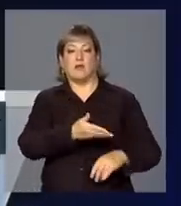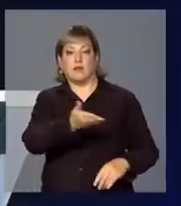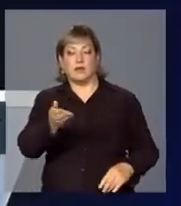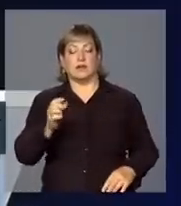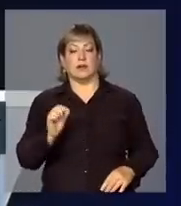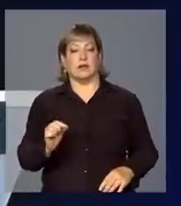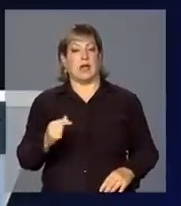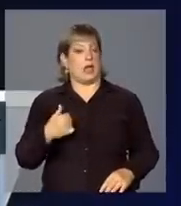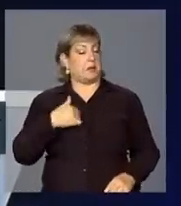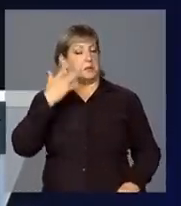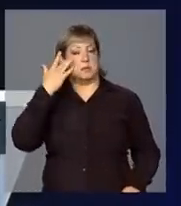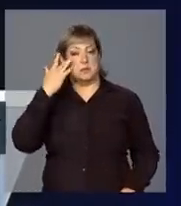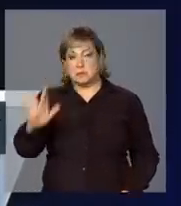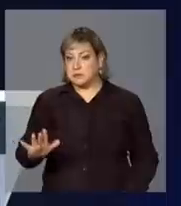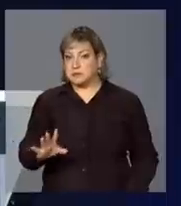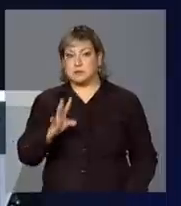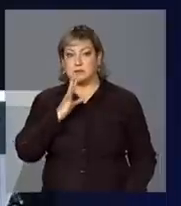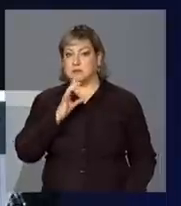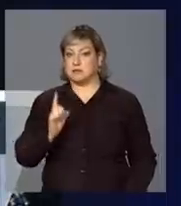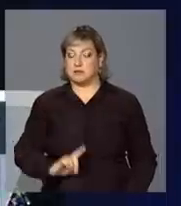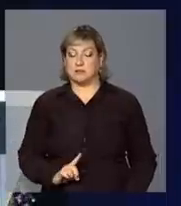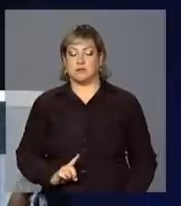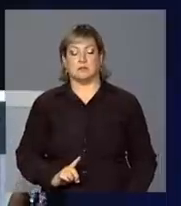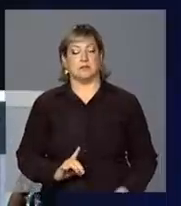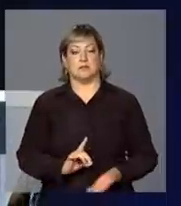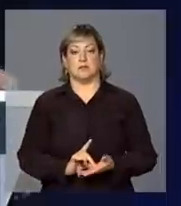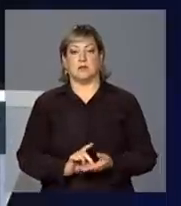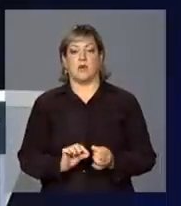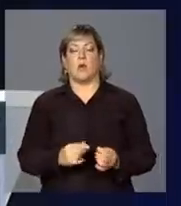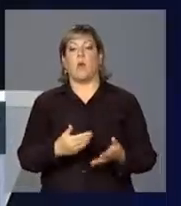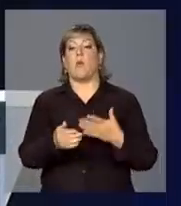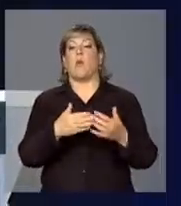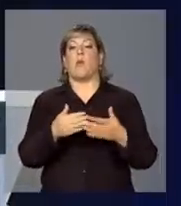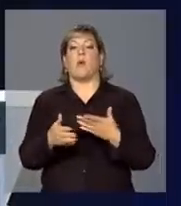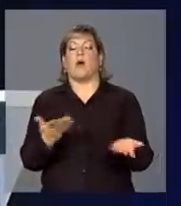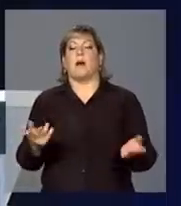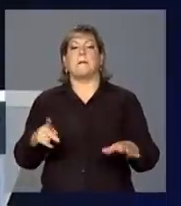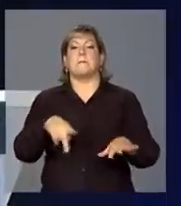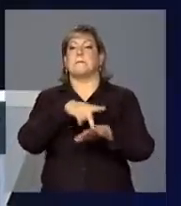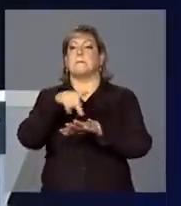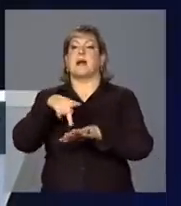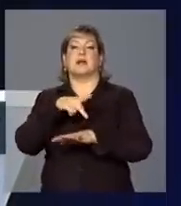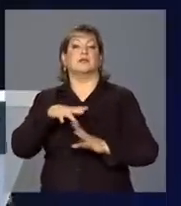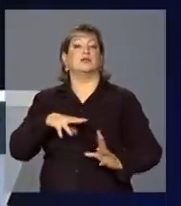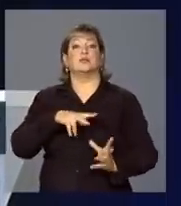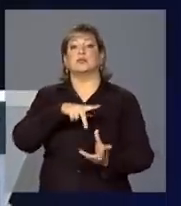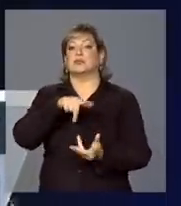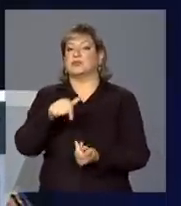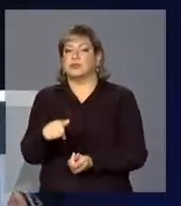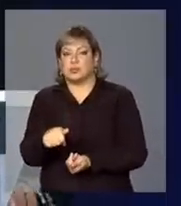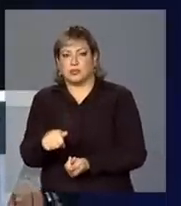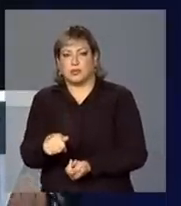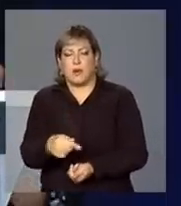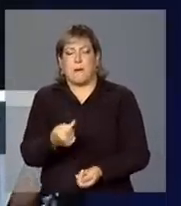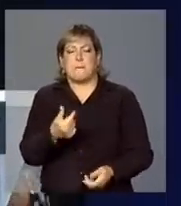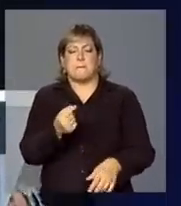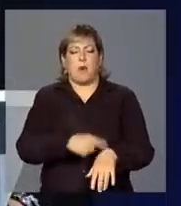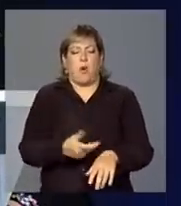eu desconheço, e desconheço mesmo, qualquer país do mundo que em tão pouco